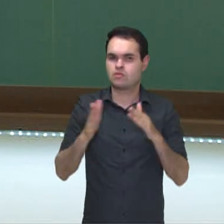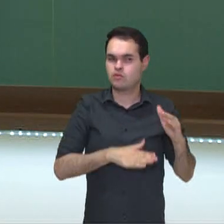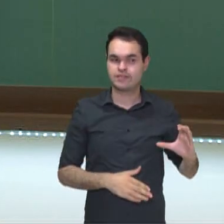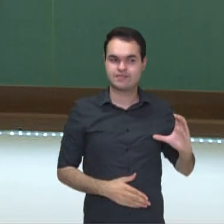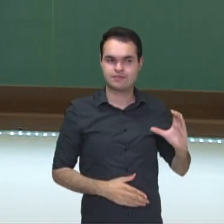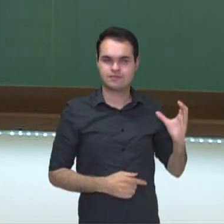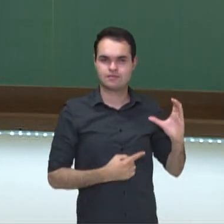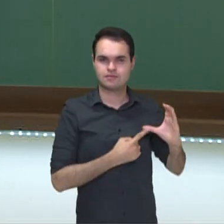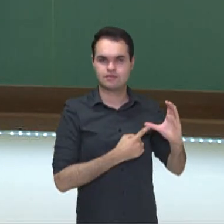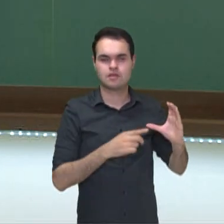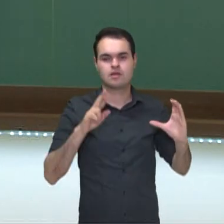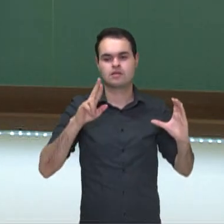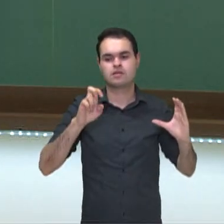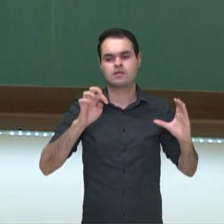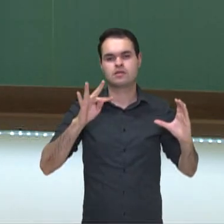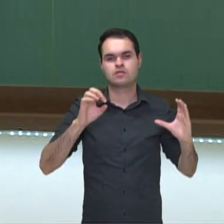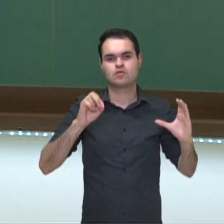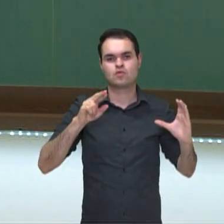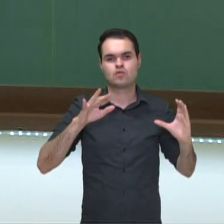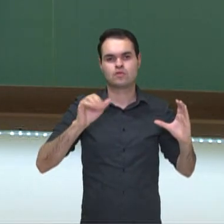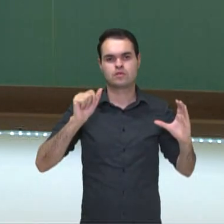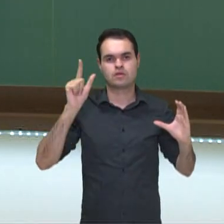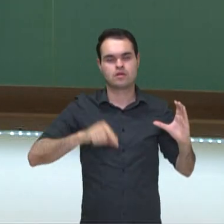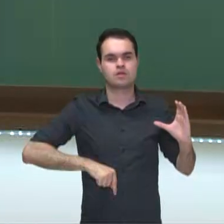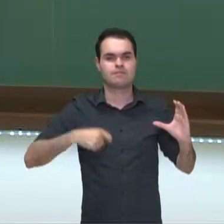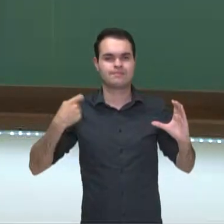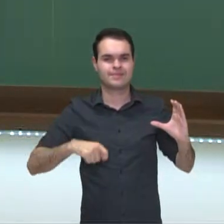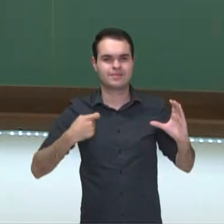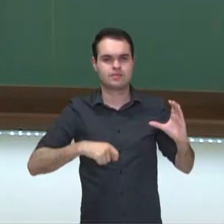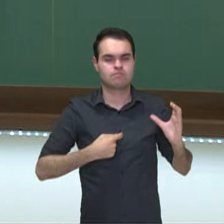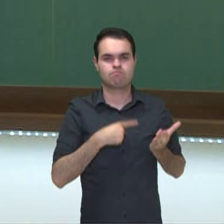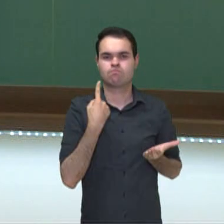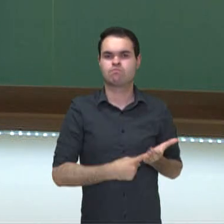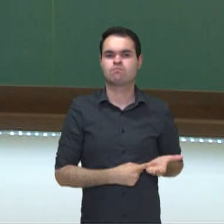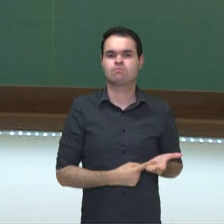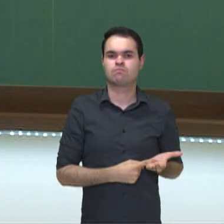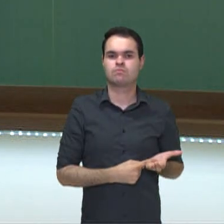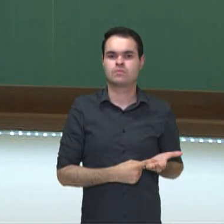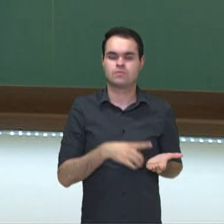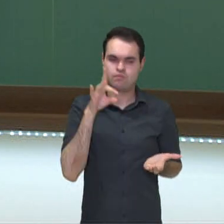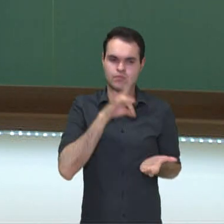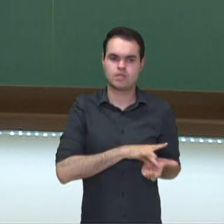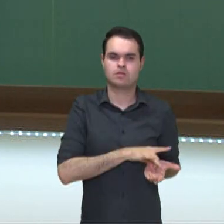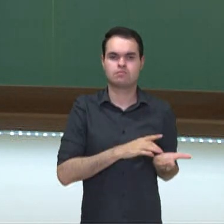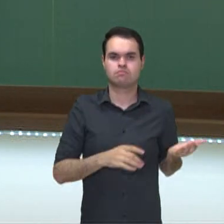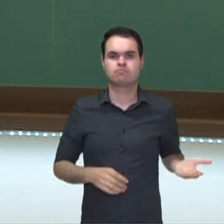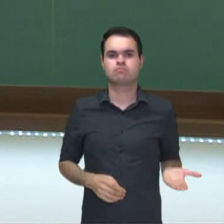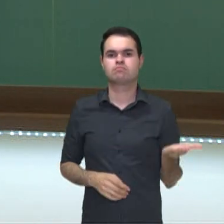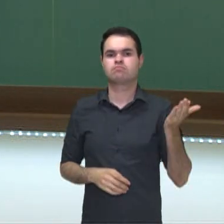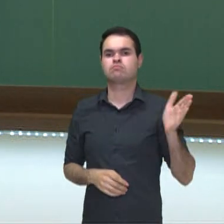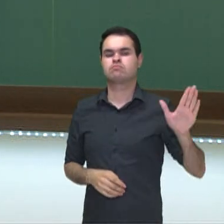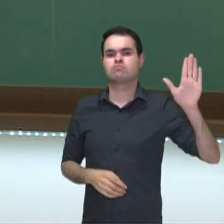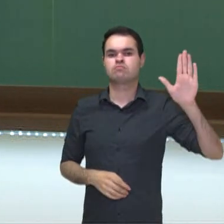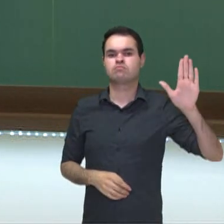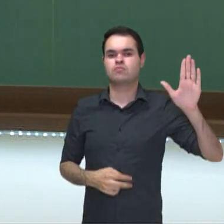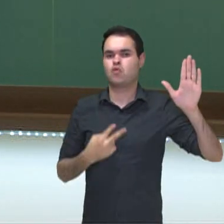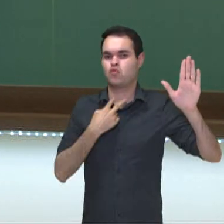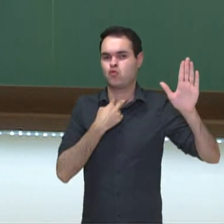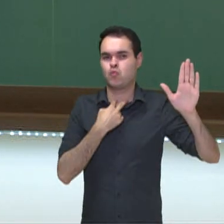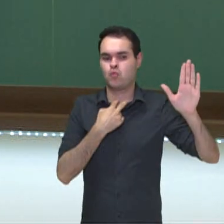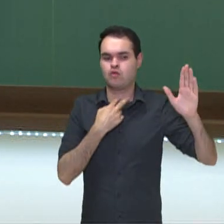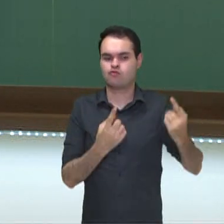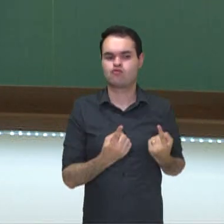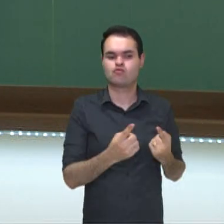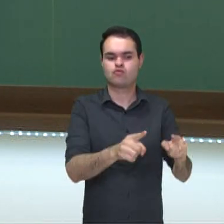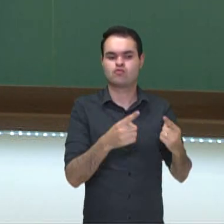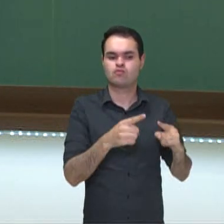da retórica. A retórica tem que ter esse compromisso com a verdade, tá? Eu não posso convencer o